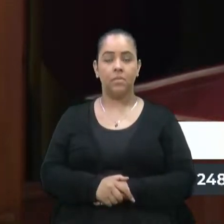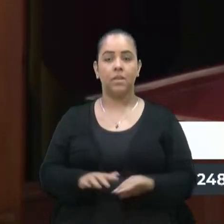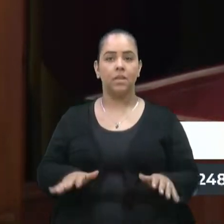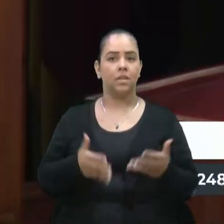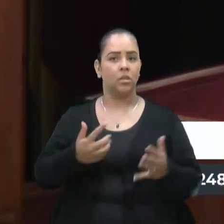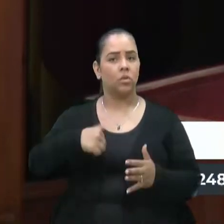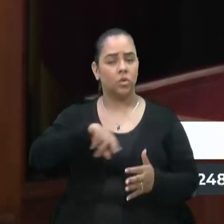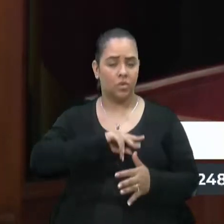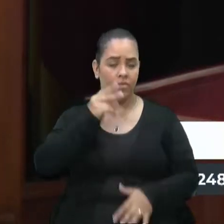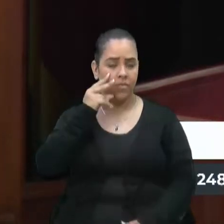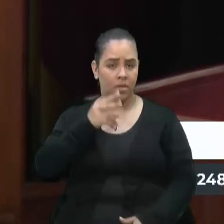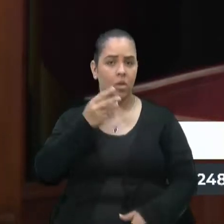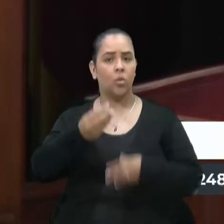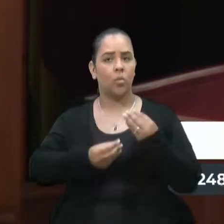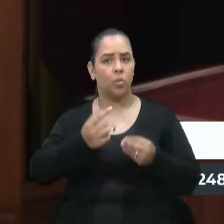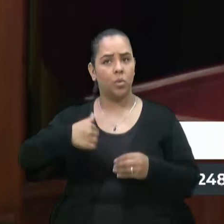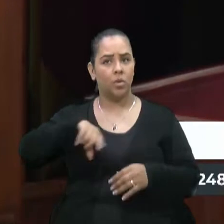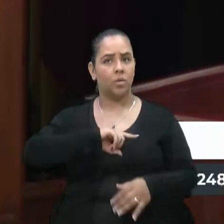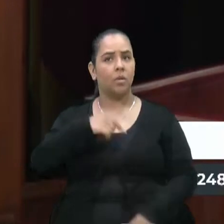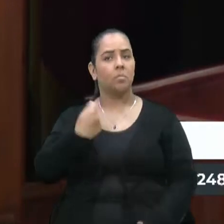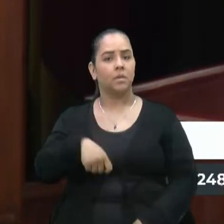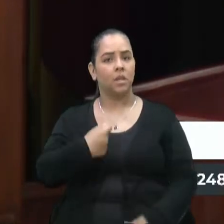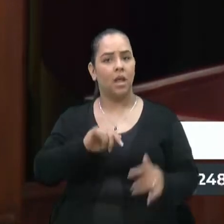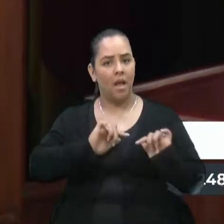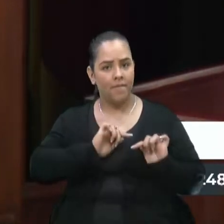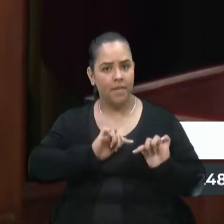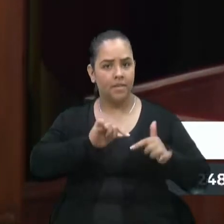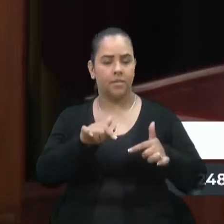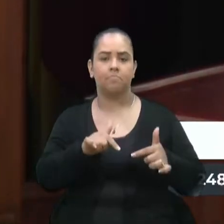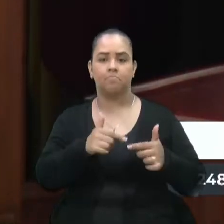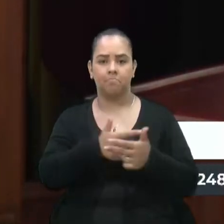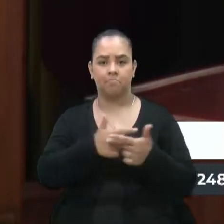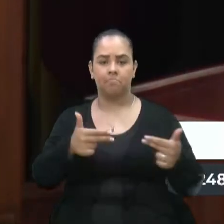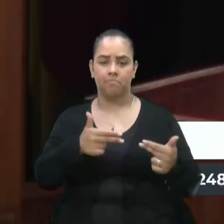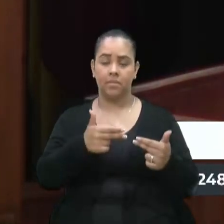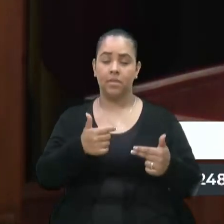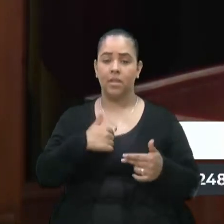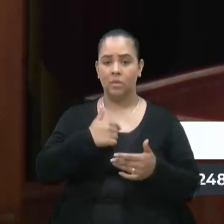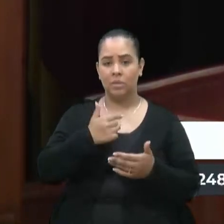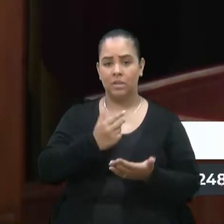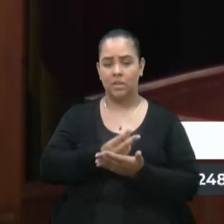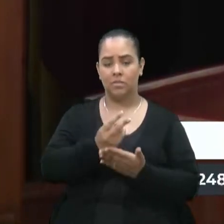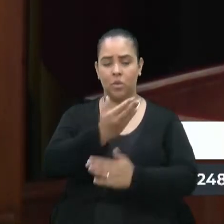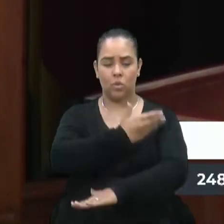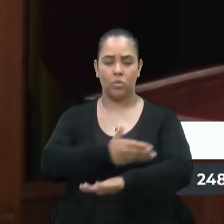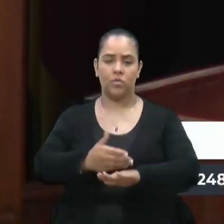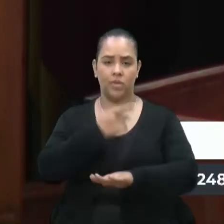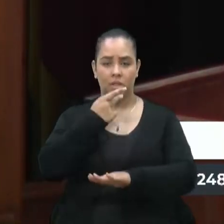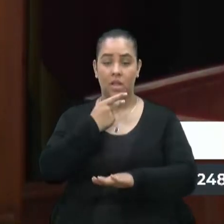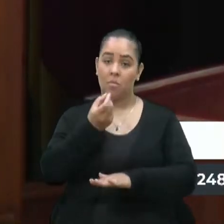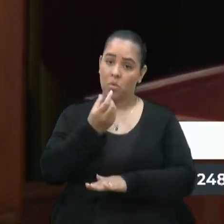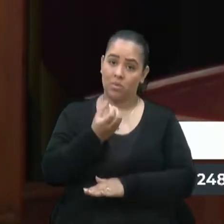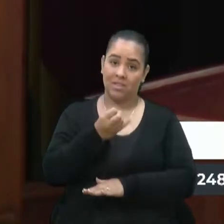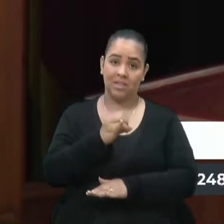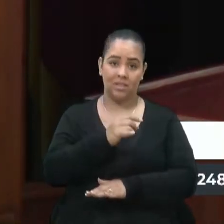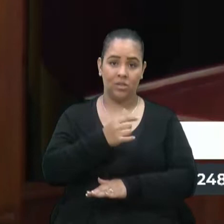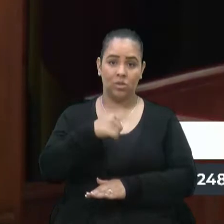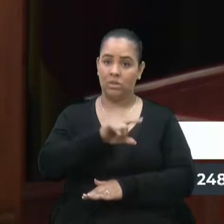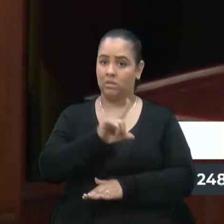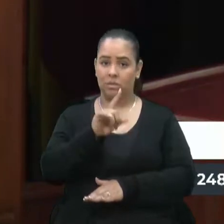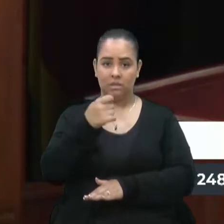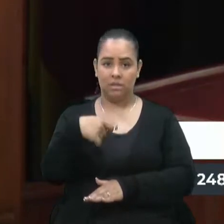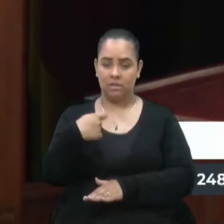gente vê o quanto nós precisamos avançar ainda nas políticas públicas, e eu costumo dizer, bom seria se não precisássemos estar